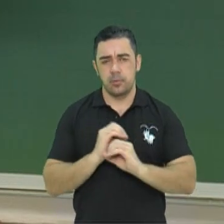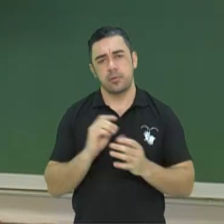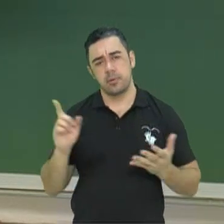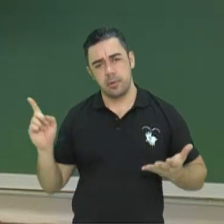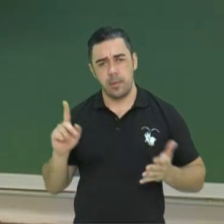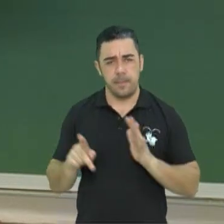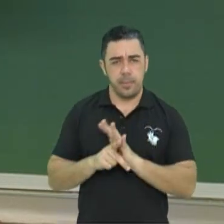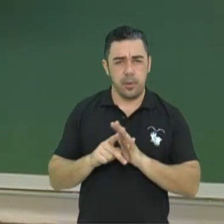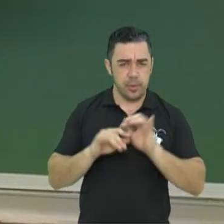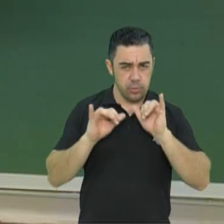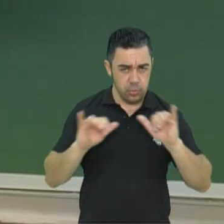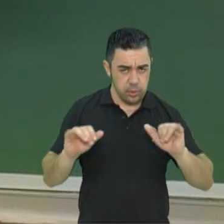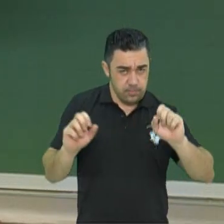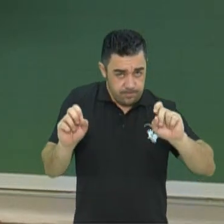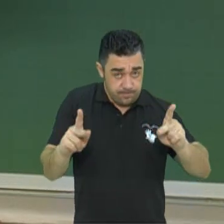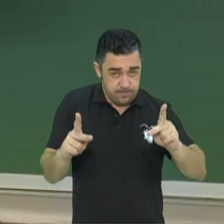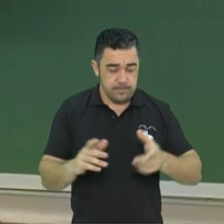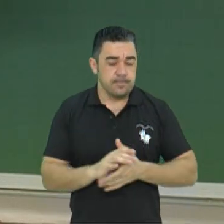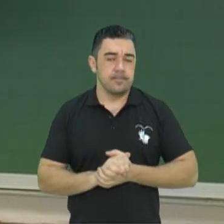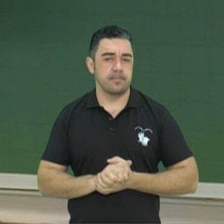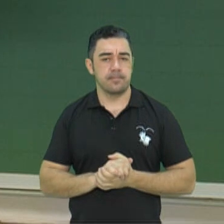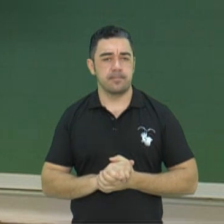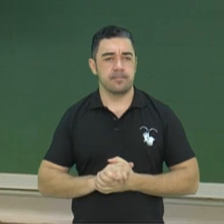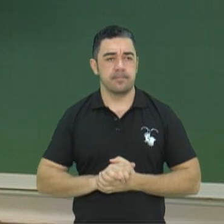para uma notícia, ok? Então,